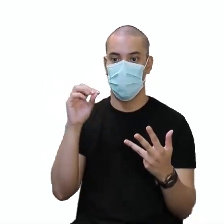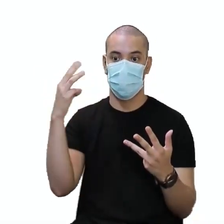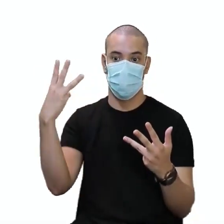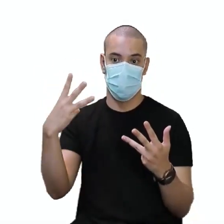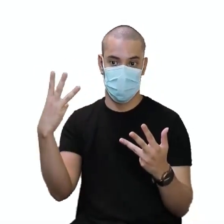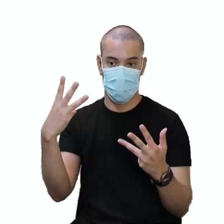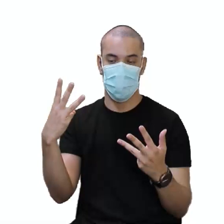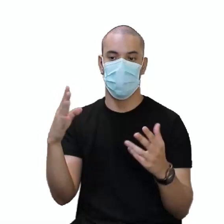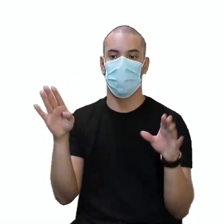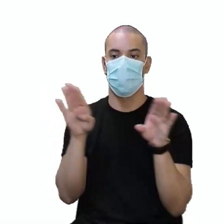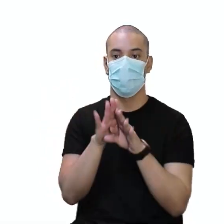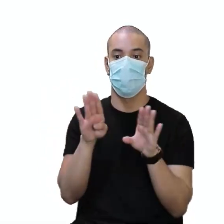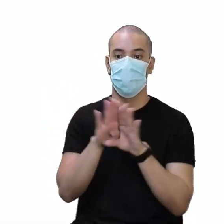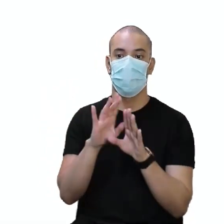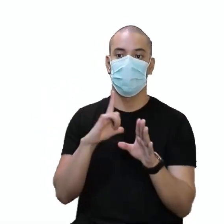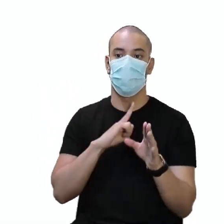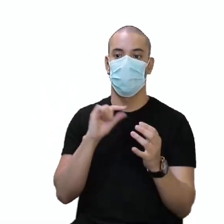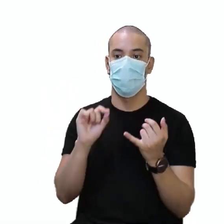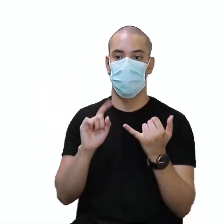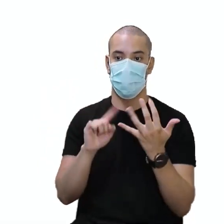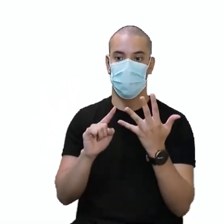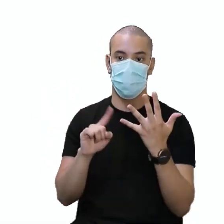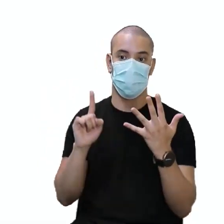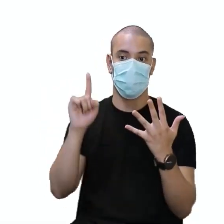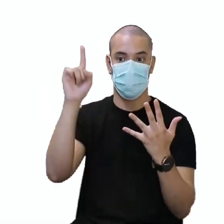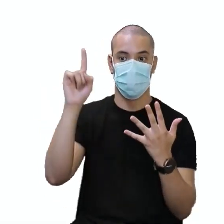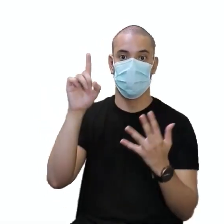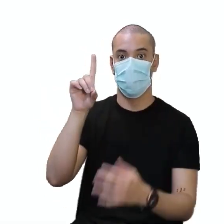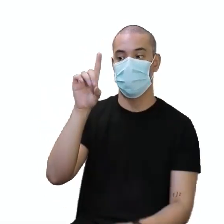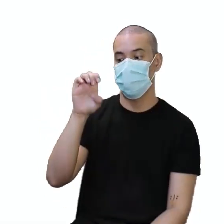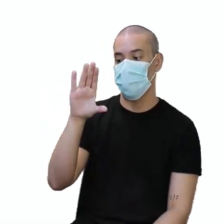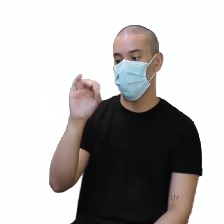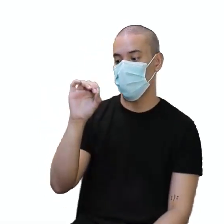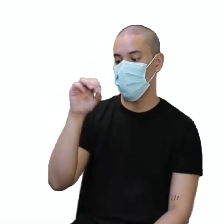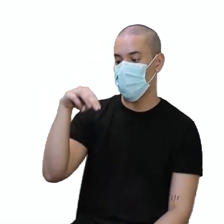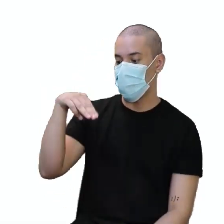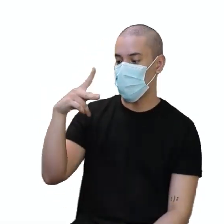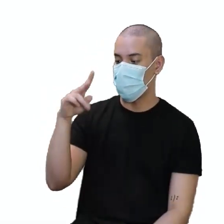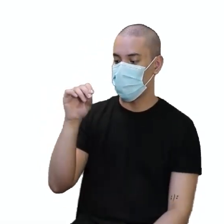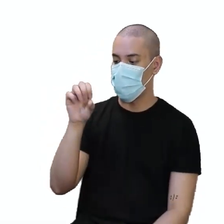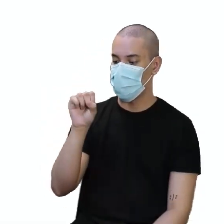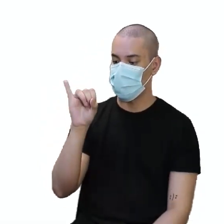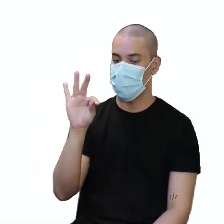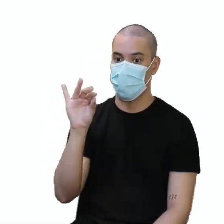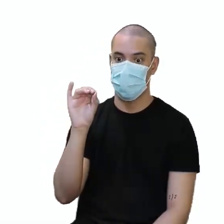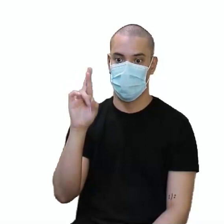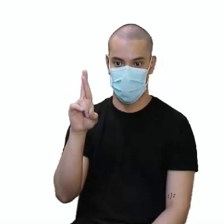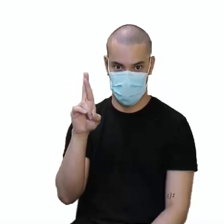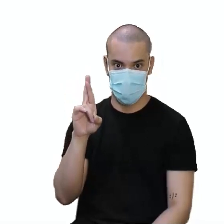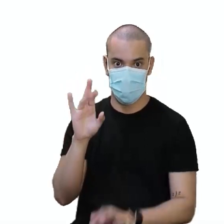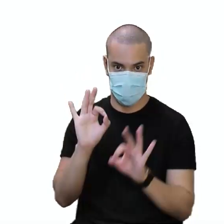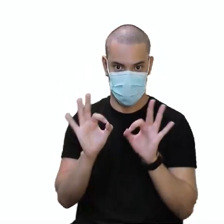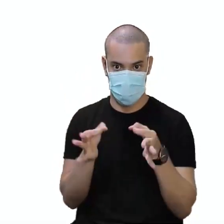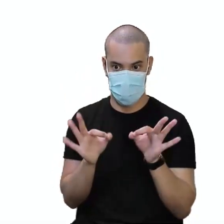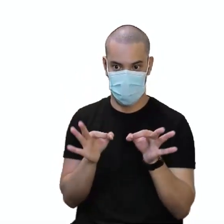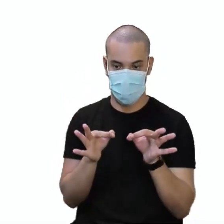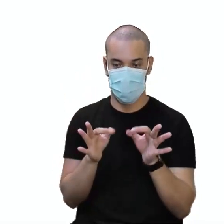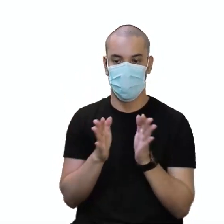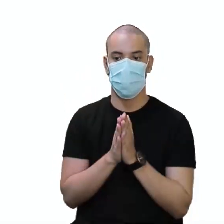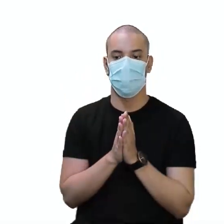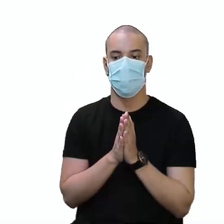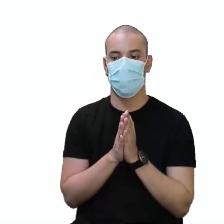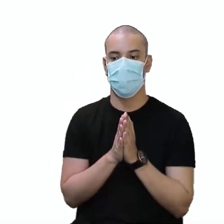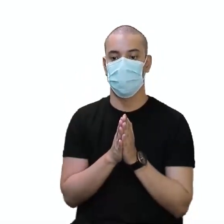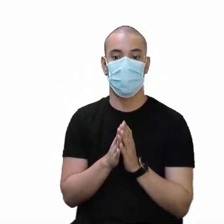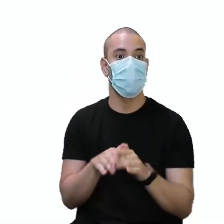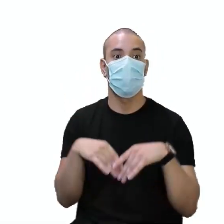vou ter o decompositor. Foi pro Vitor? Foi não, tá em cima do Vitor. Certo? Então,